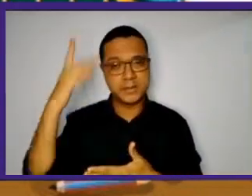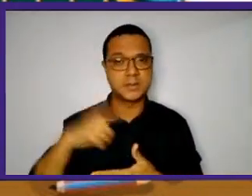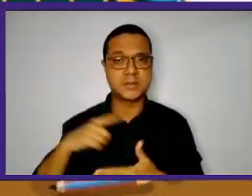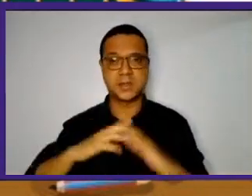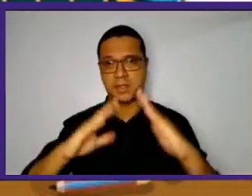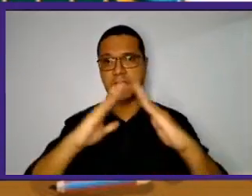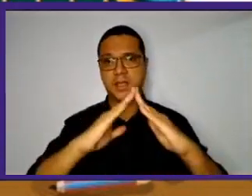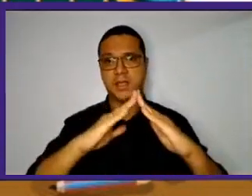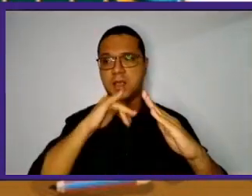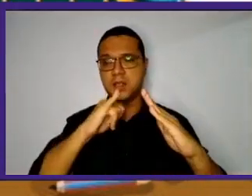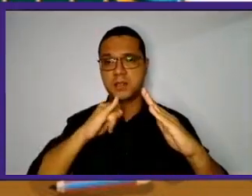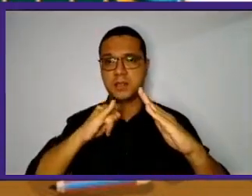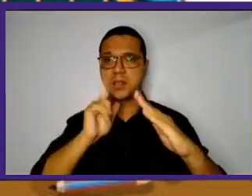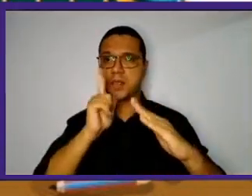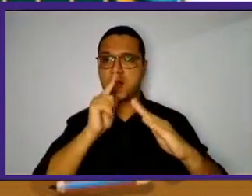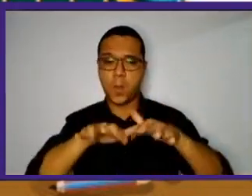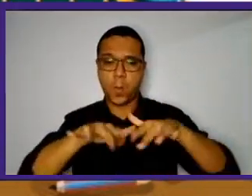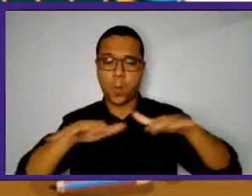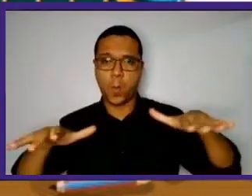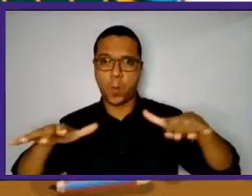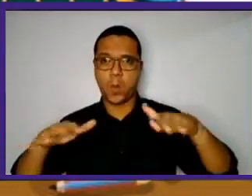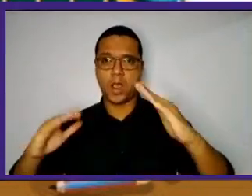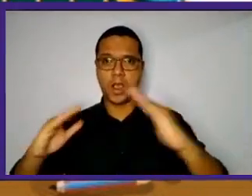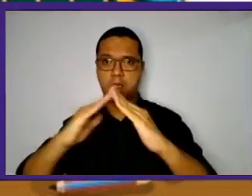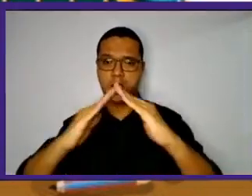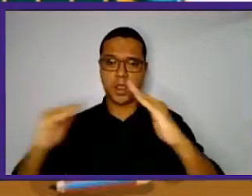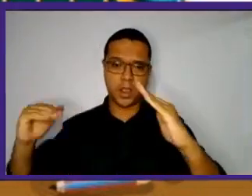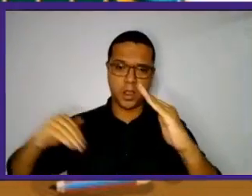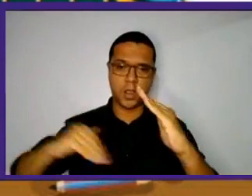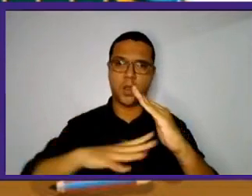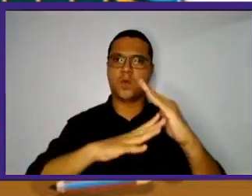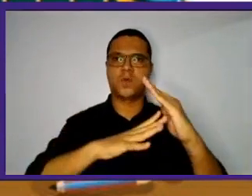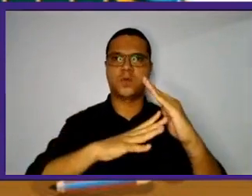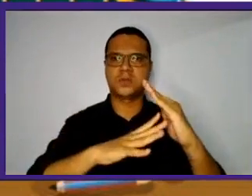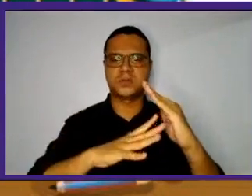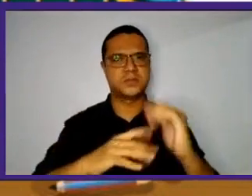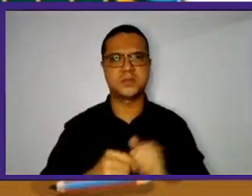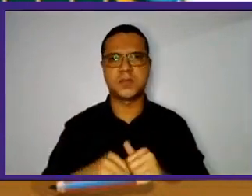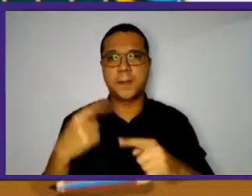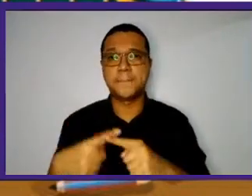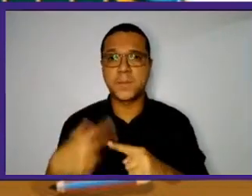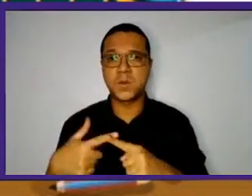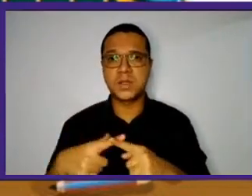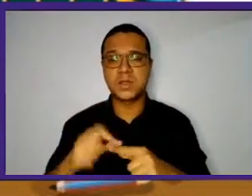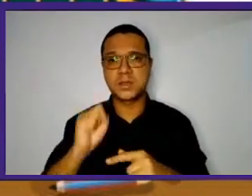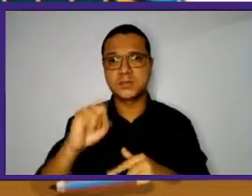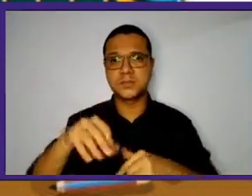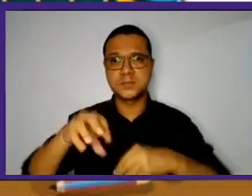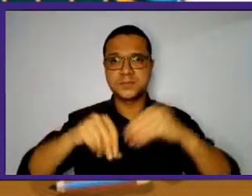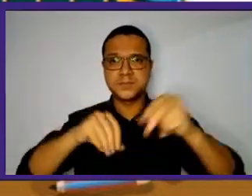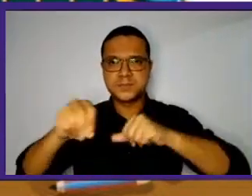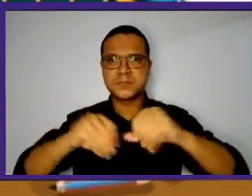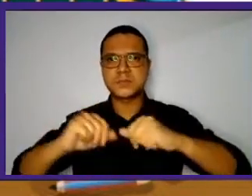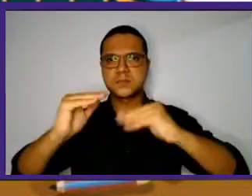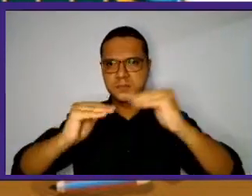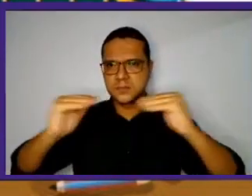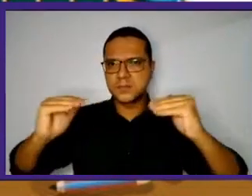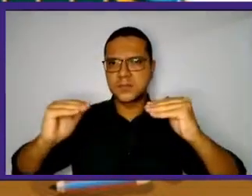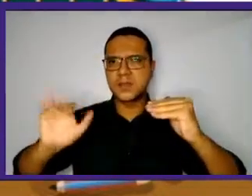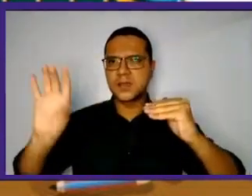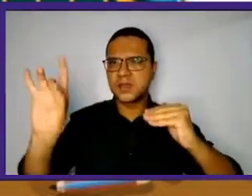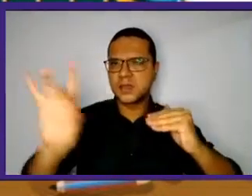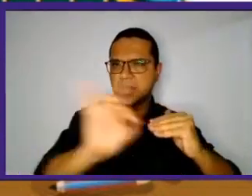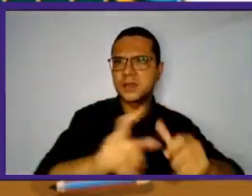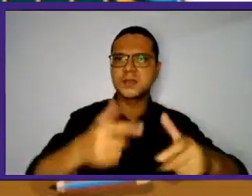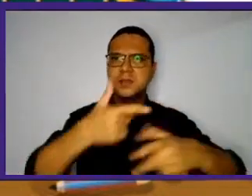casa e que diz assim, o mar invadiu a casa da pessoa. Por quê? Se a Terra está em equilíbrio, cada coisa no seu